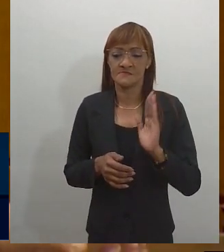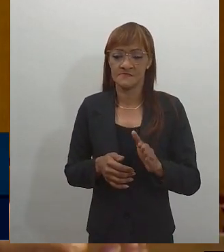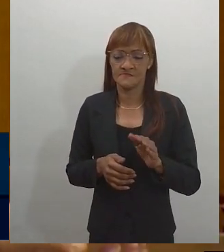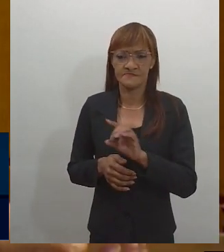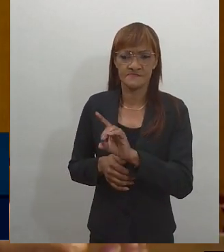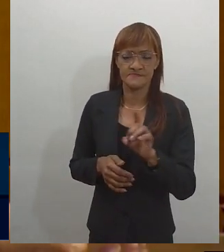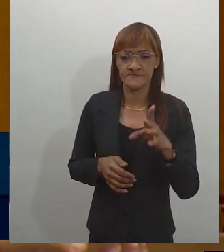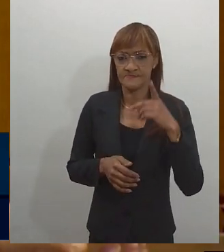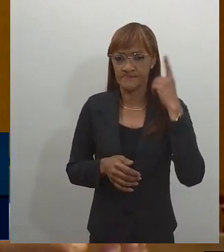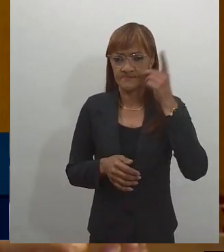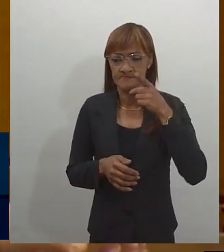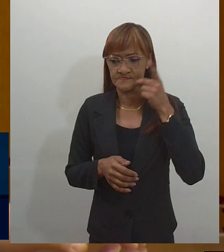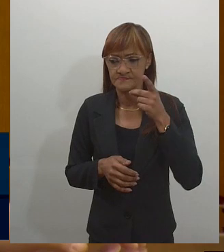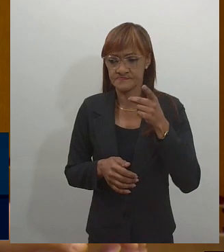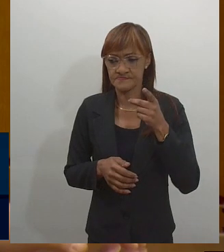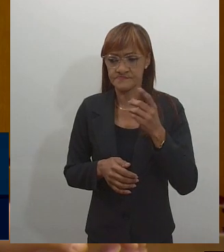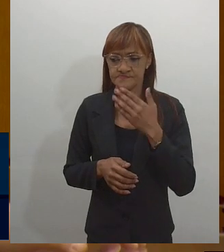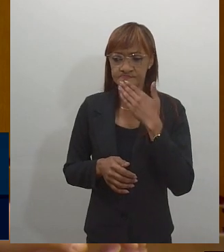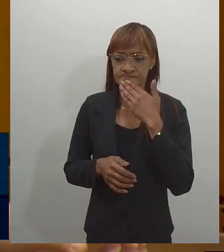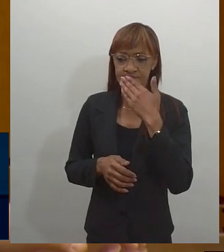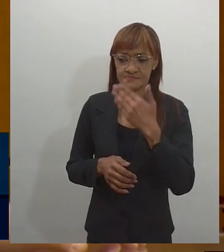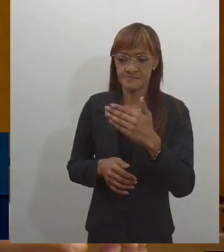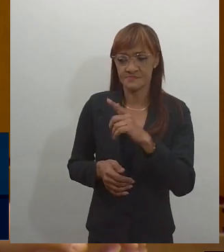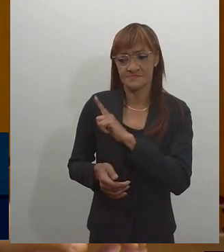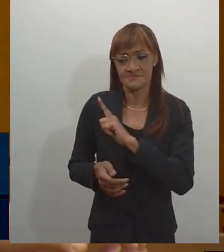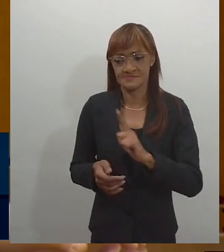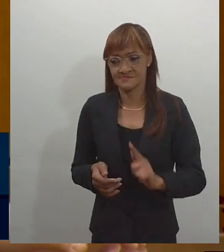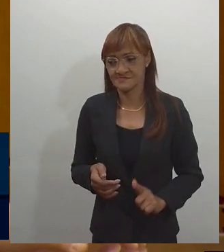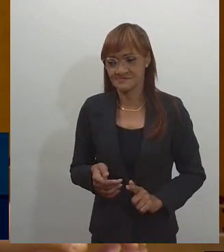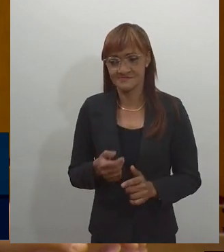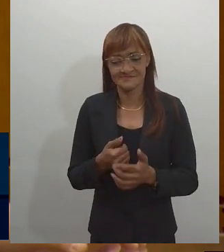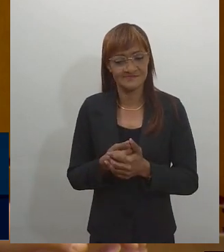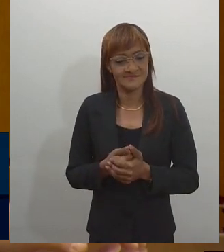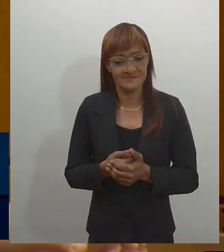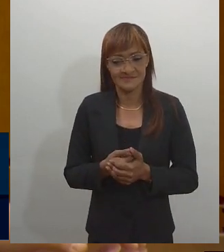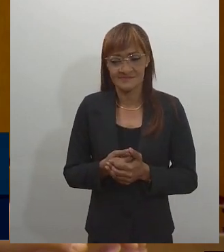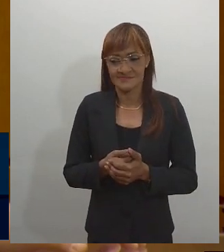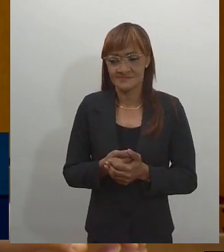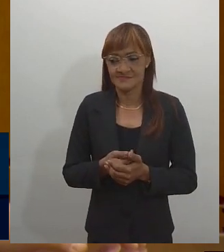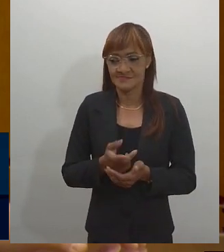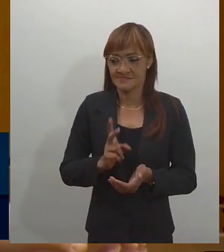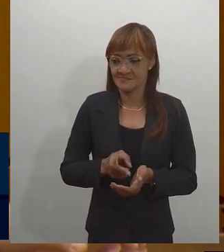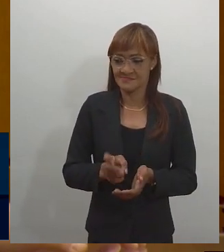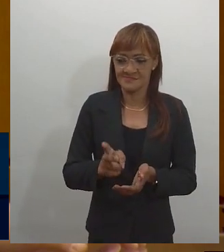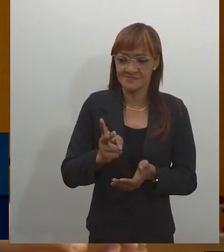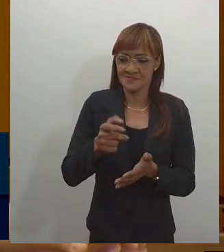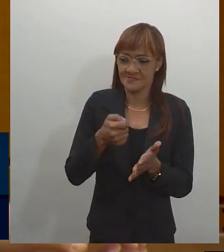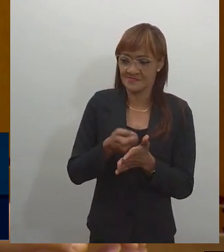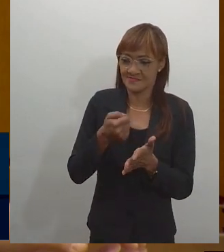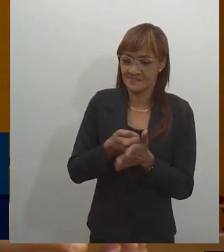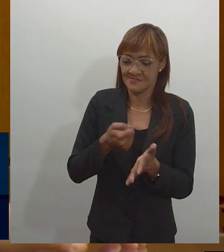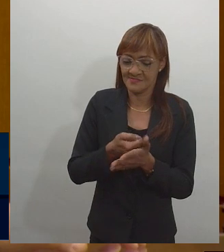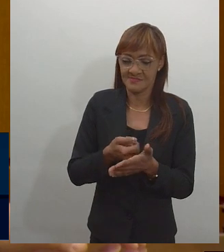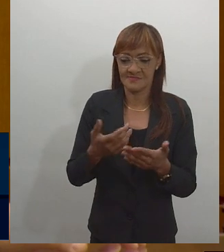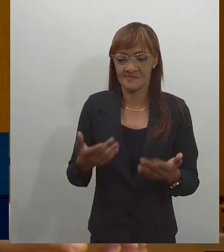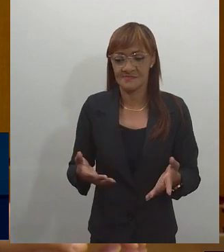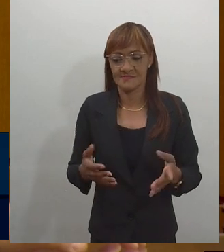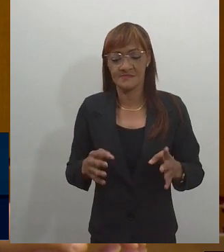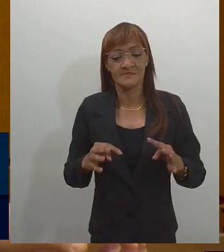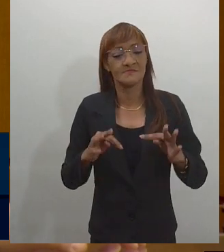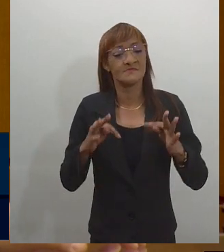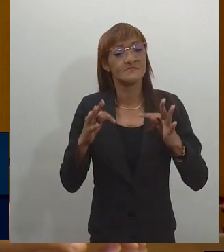que a gente persiga de forma, né, muito rigorosa todos os comerciantes, né, e todas as pessoas